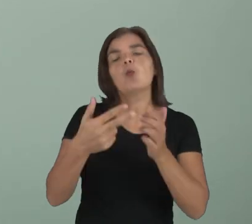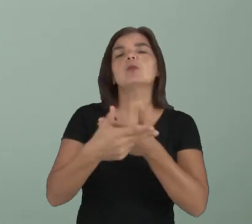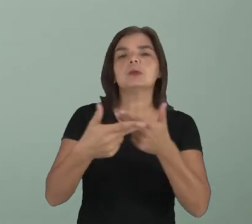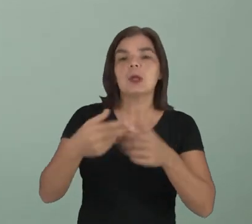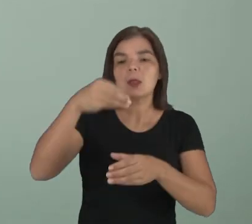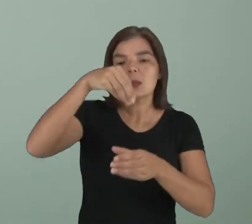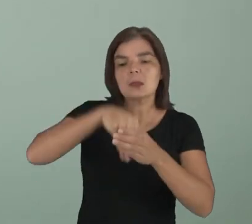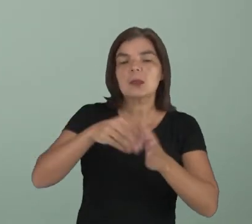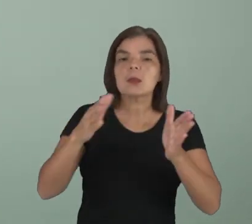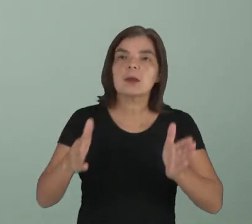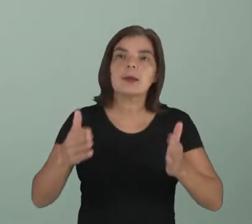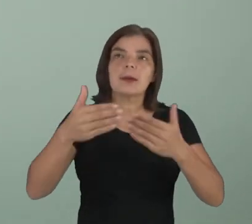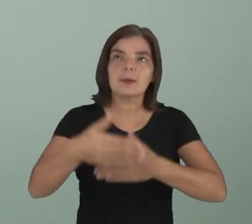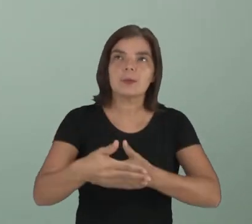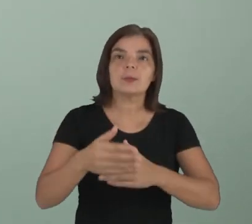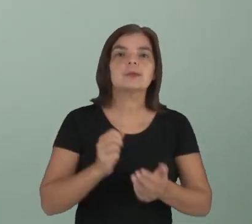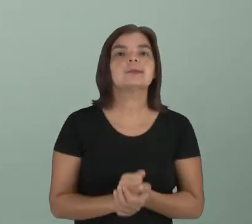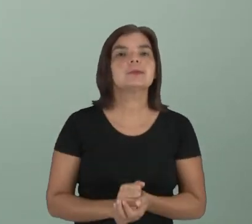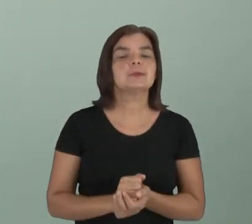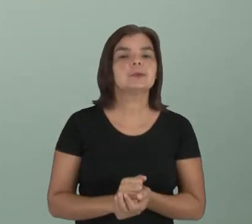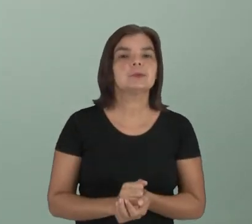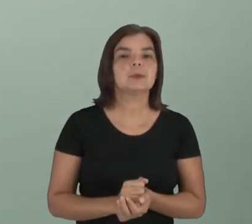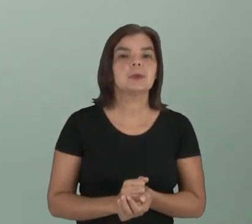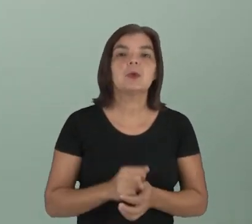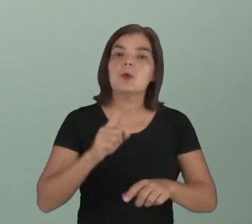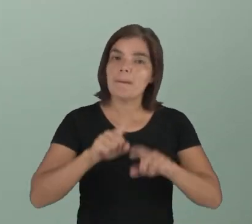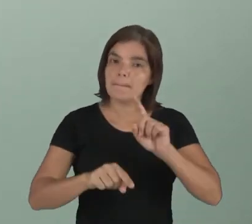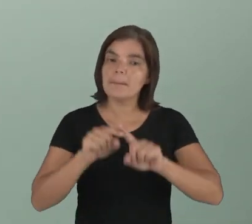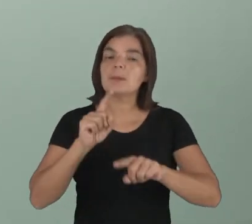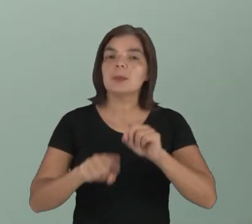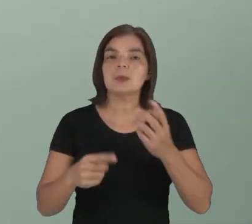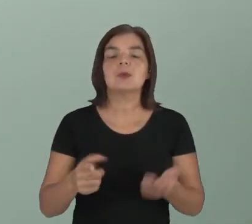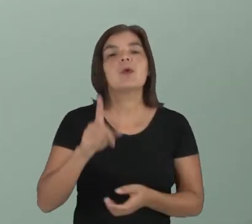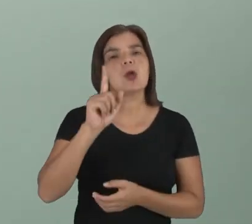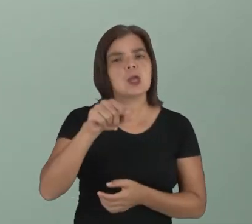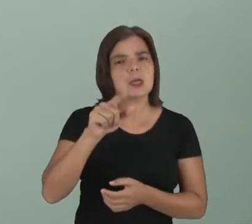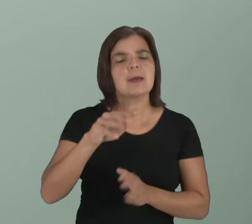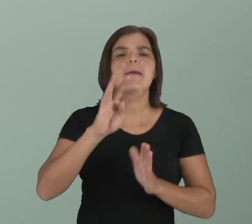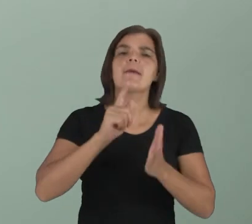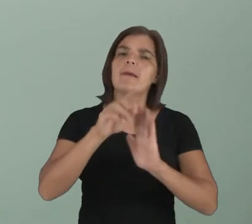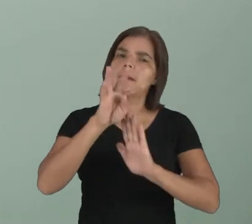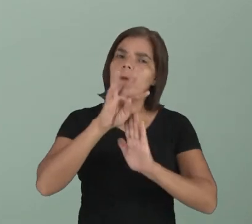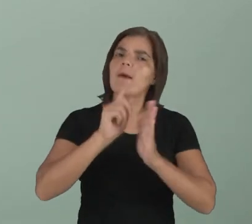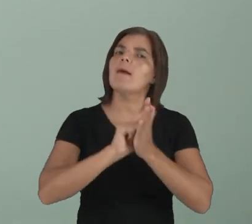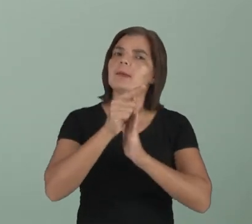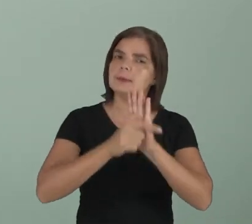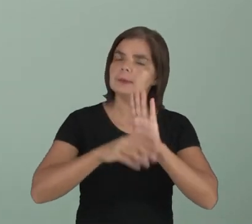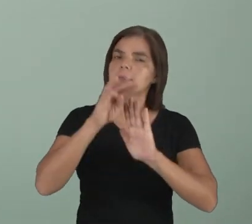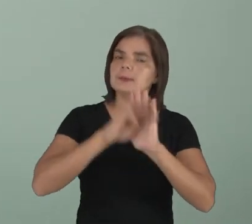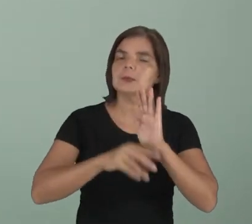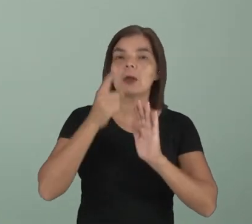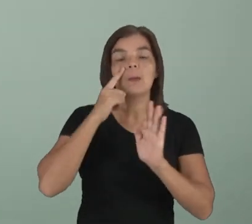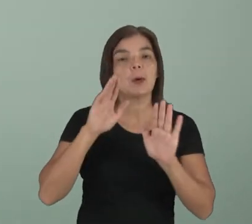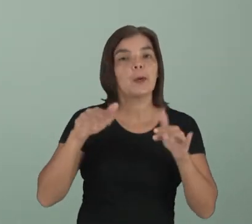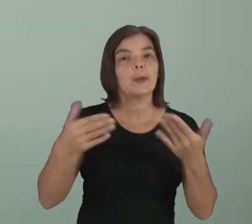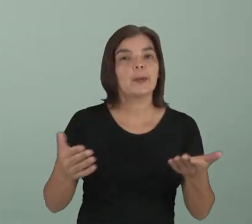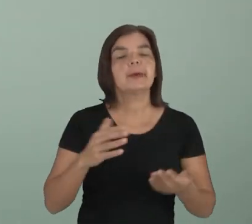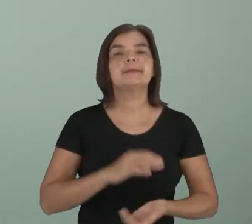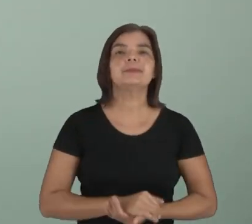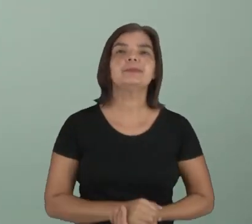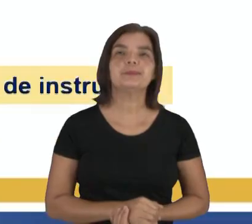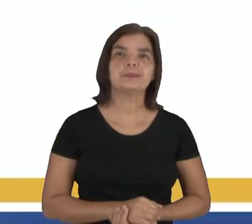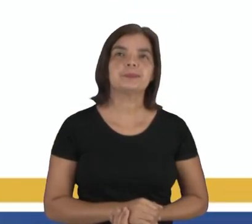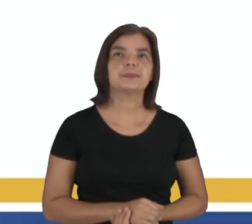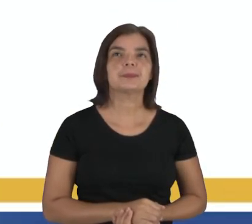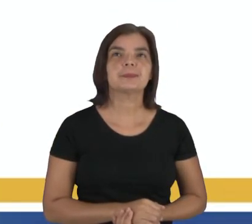encontra dentro da caixinha este tipo de material aí, que é um gênero textual também. Vamos ver qual é o gênero